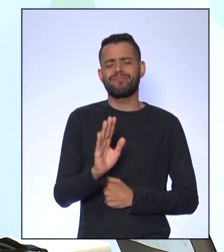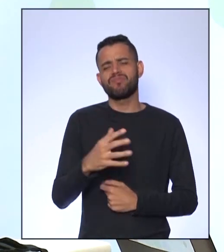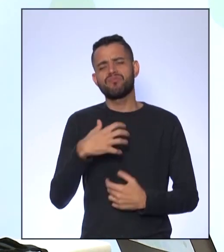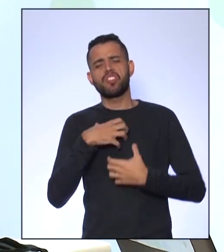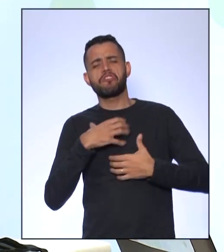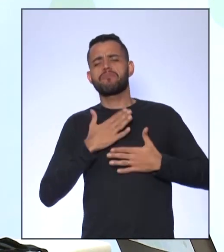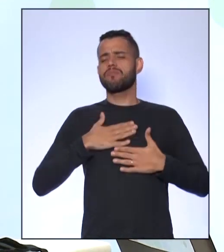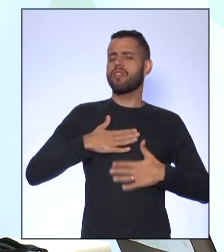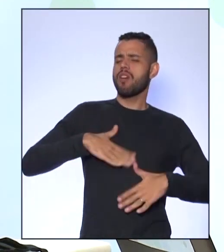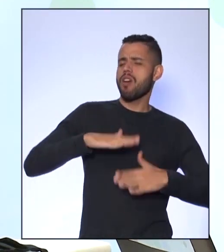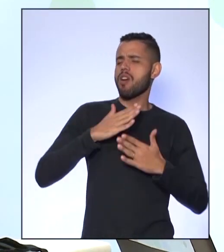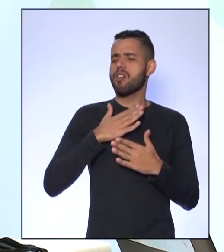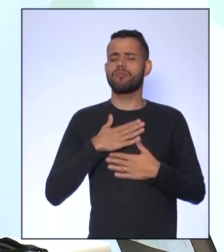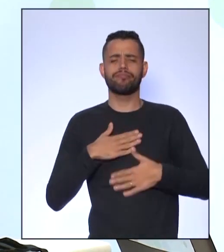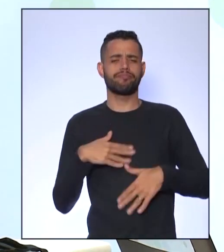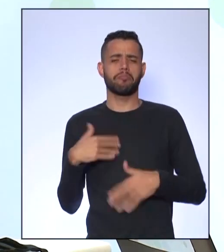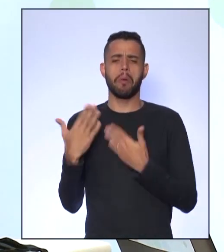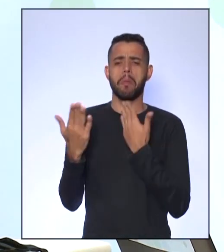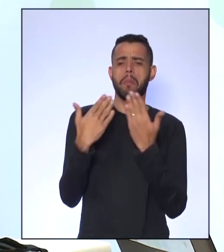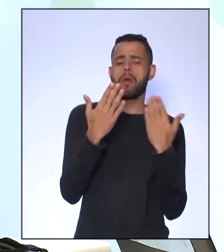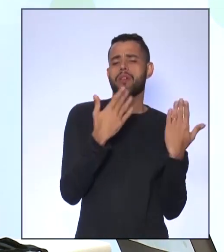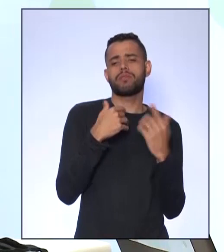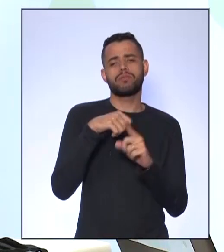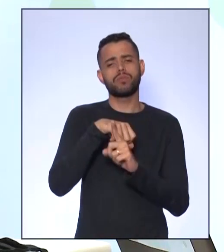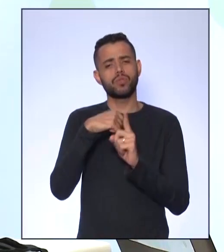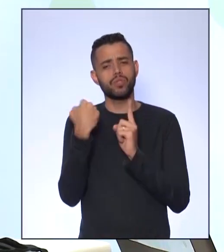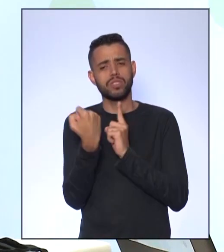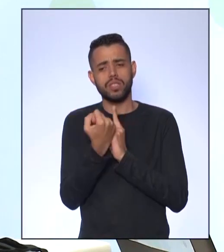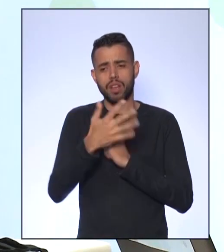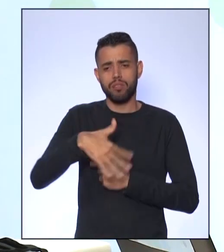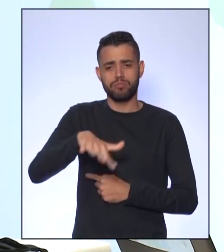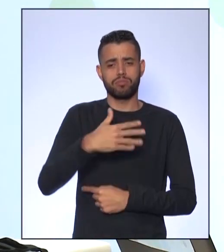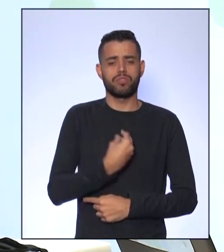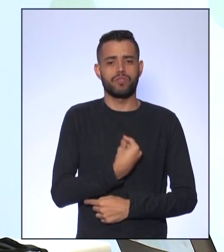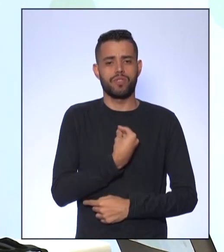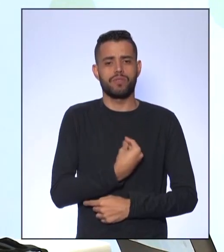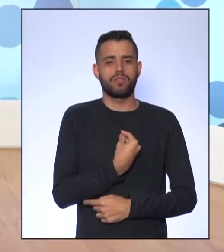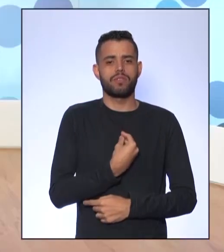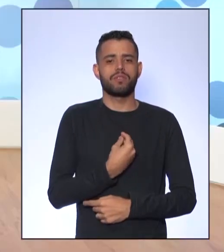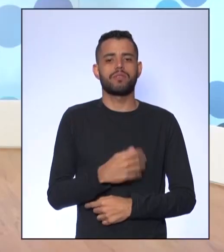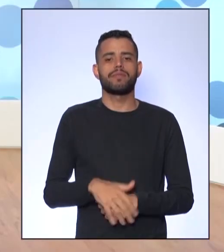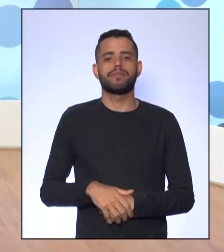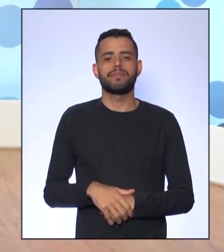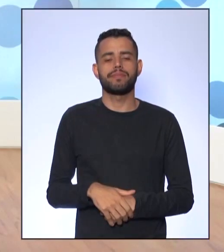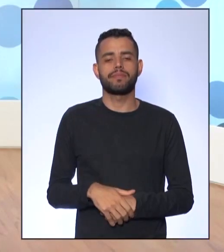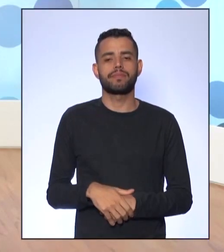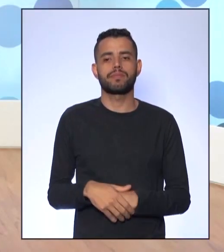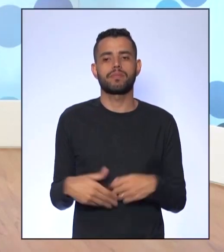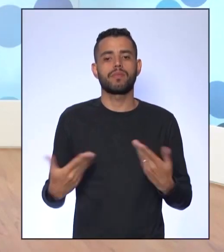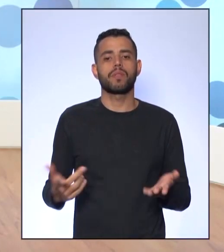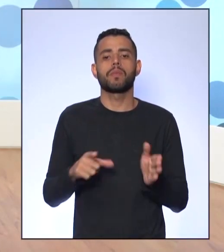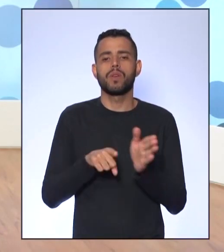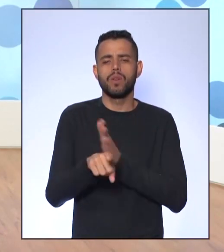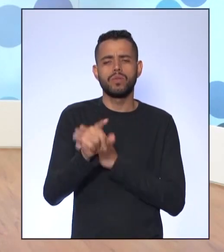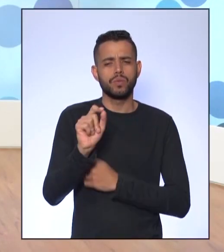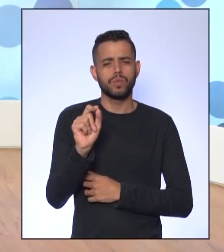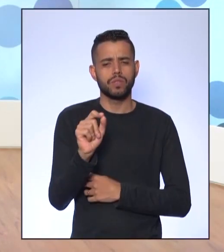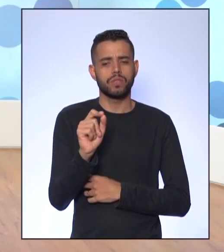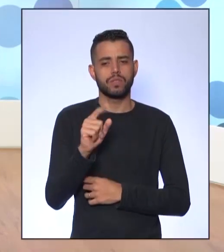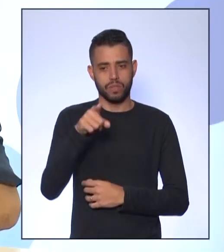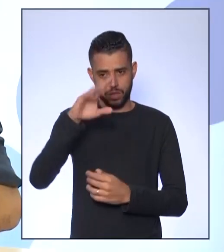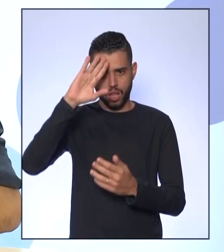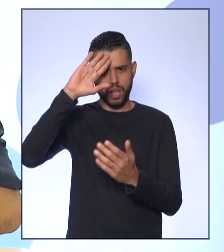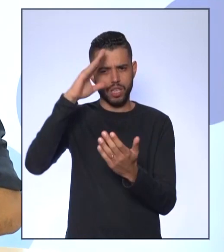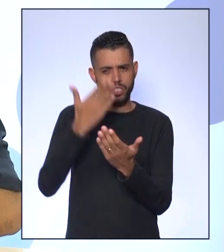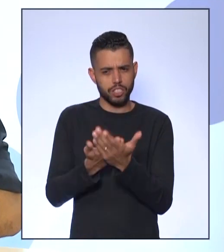forma bem típica nossa do contexto social que vivemos. Então, de maneira bem objetiva, a pergunta 1 dizia: você acredita que o